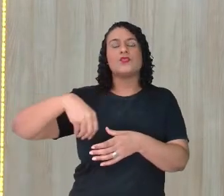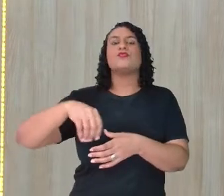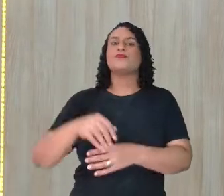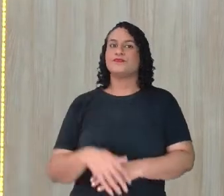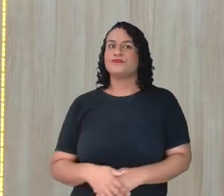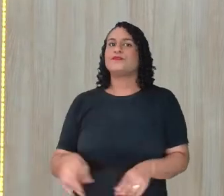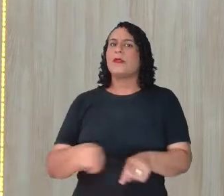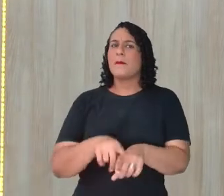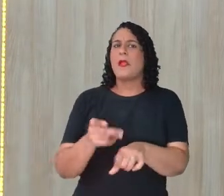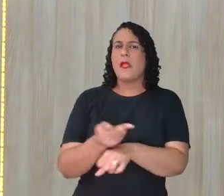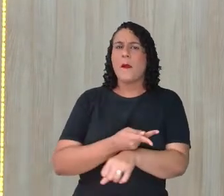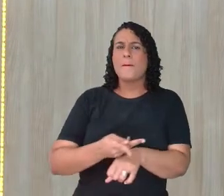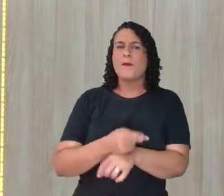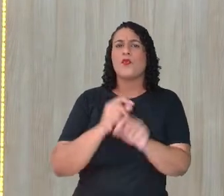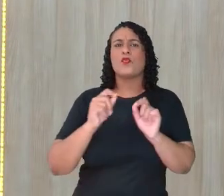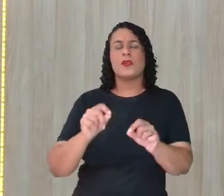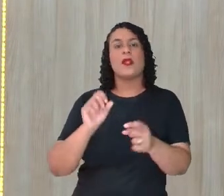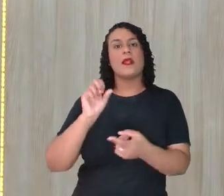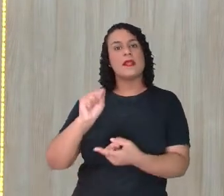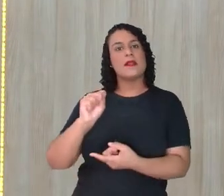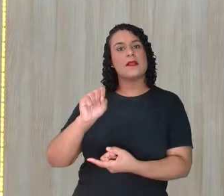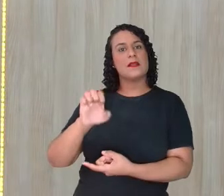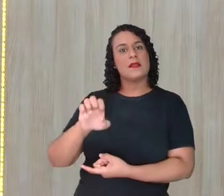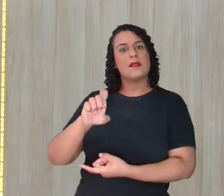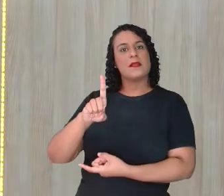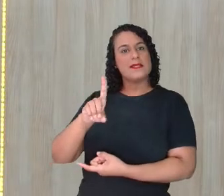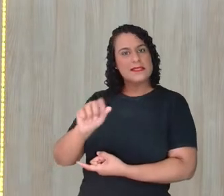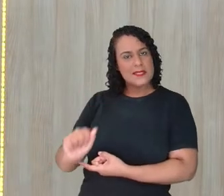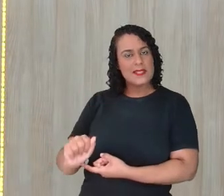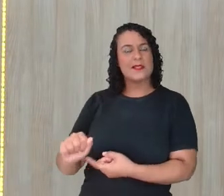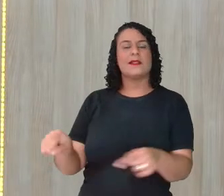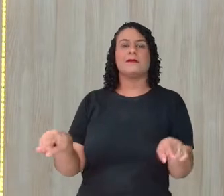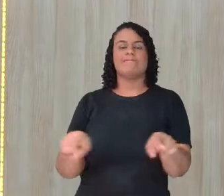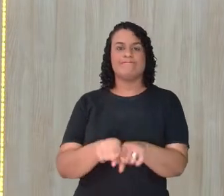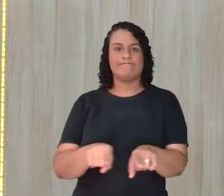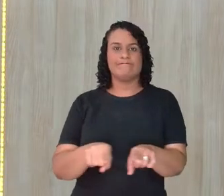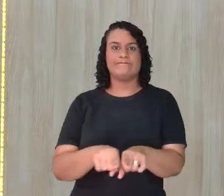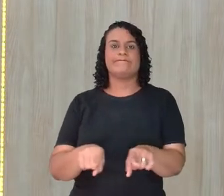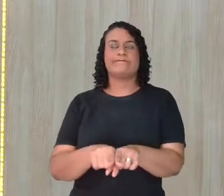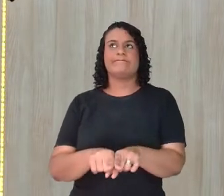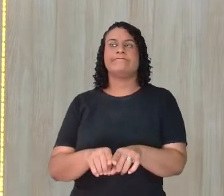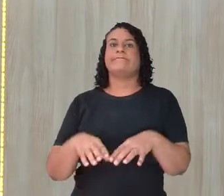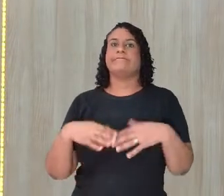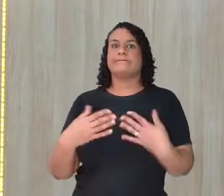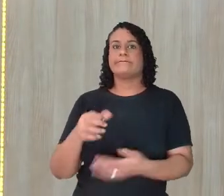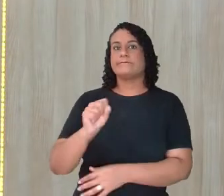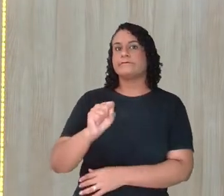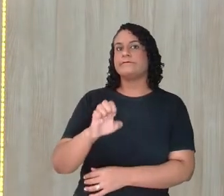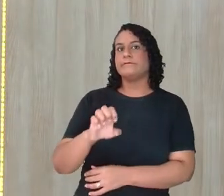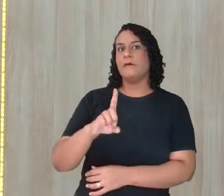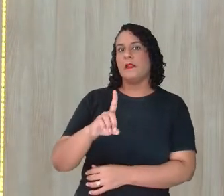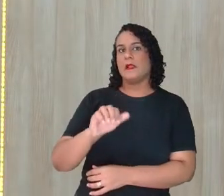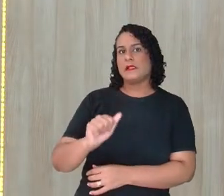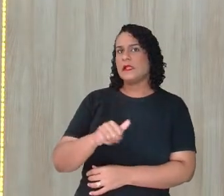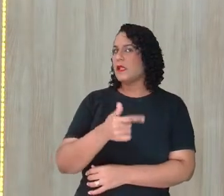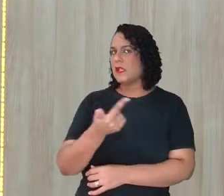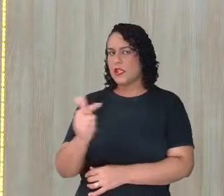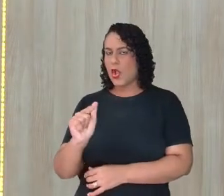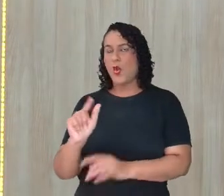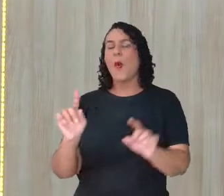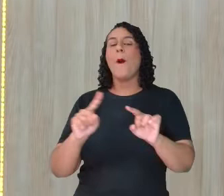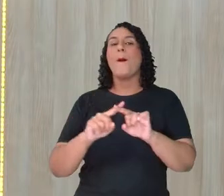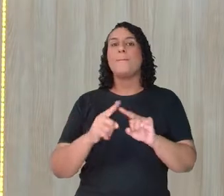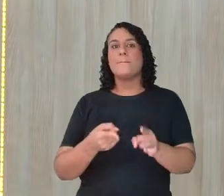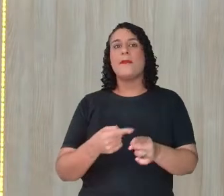busca de outras, como a seda. Então, nesse sentido, né, com exceção da seda, né, todo o restante aí que a